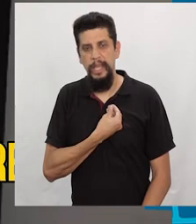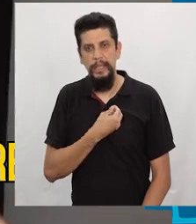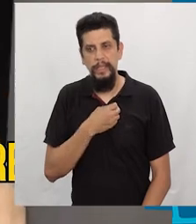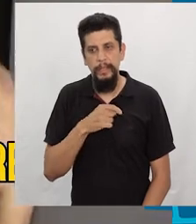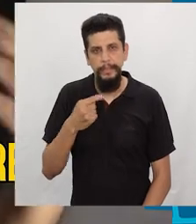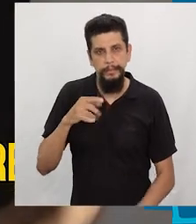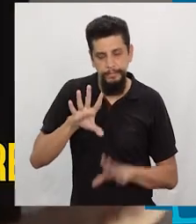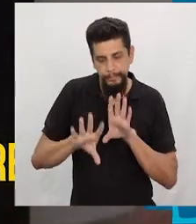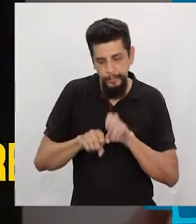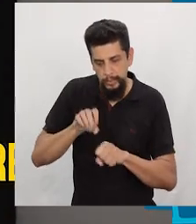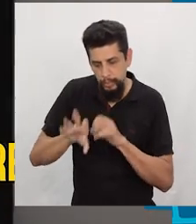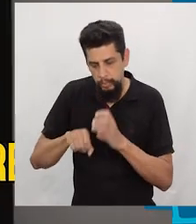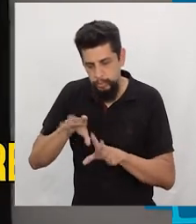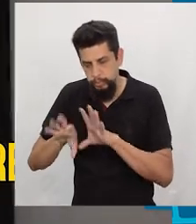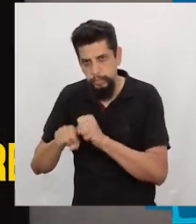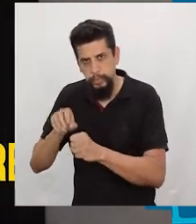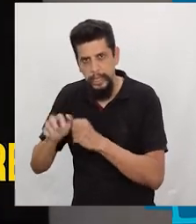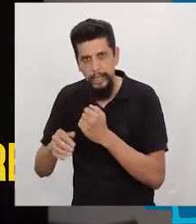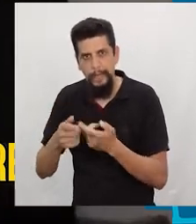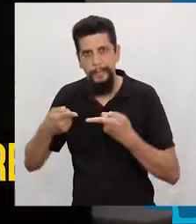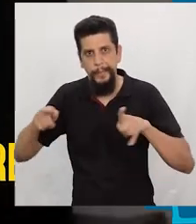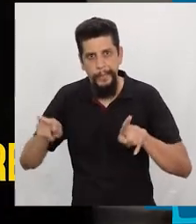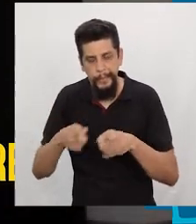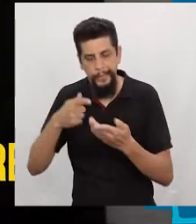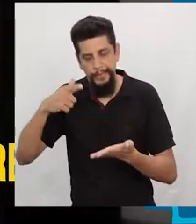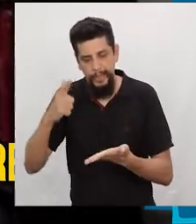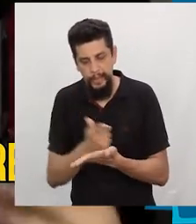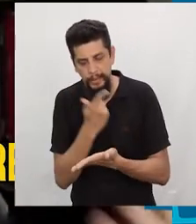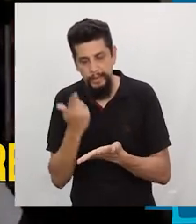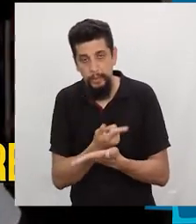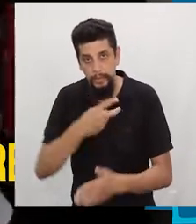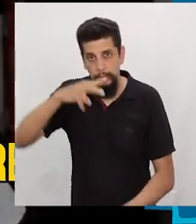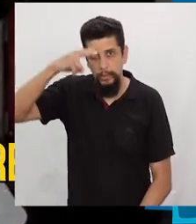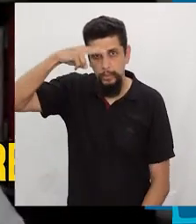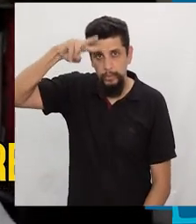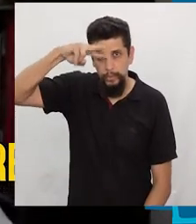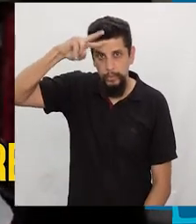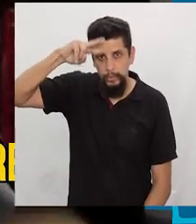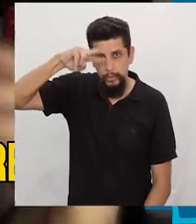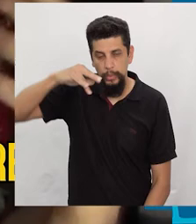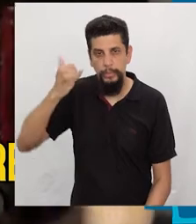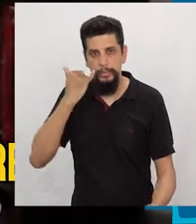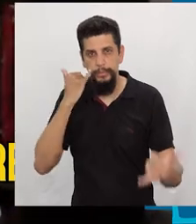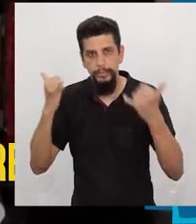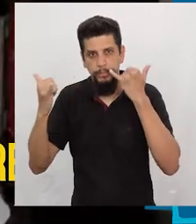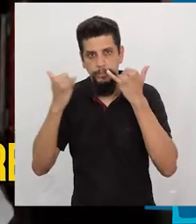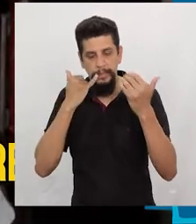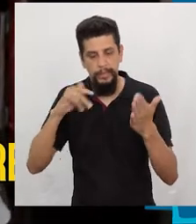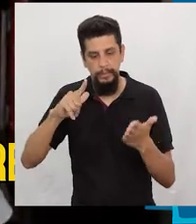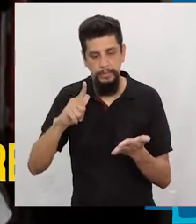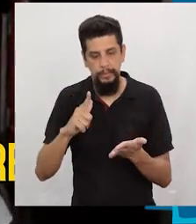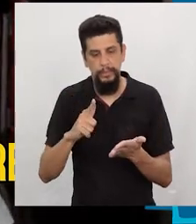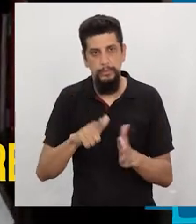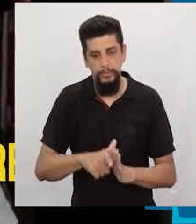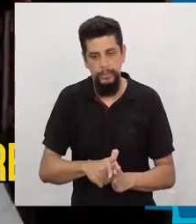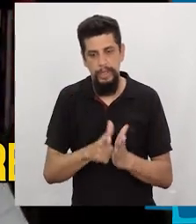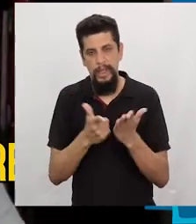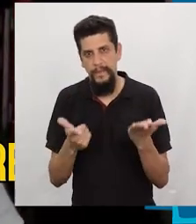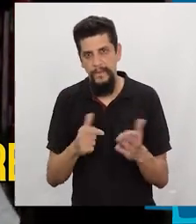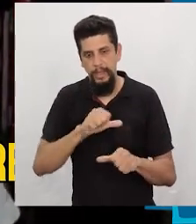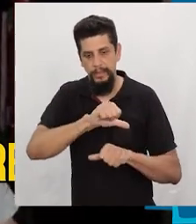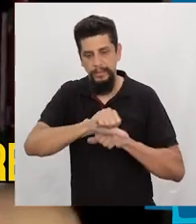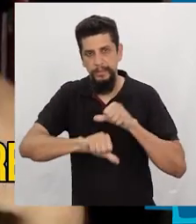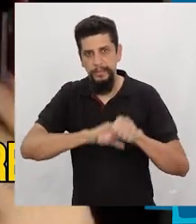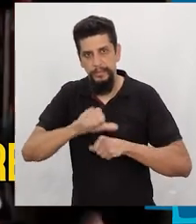pega tudo aquilo que você vivencia, as músicas, os livros, as histórias, notícias de jornal, e